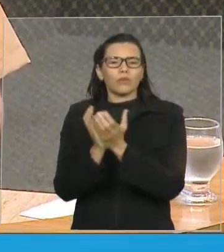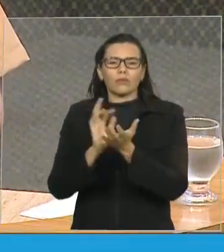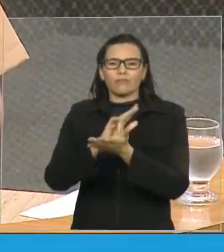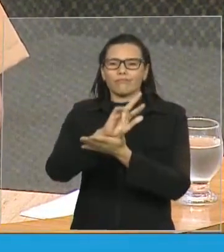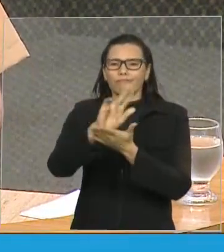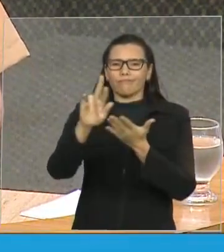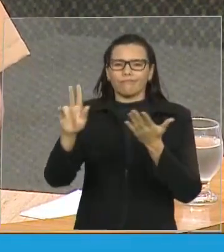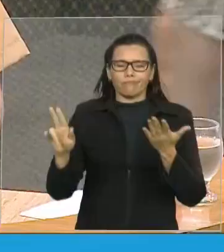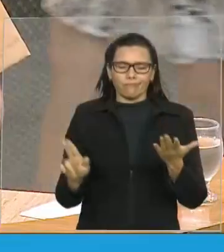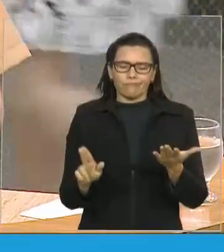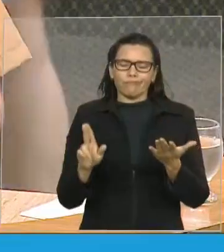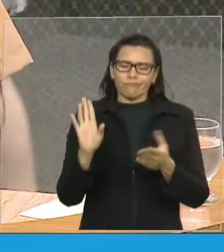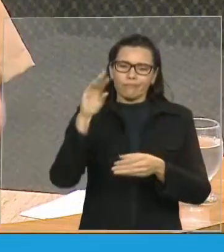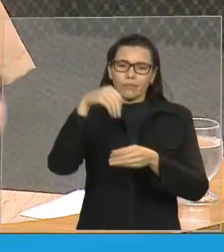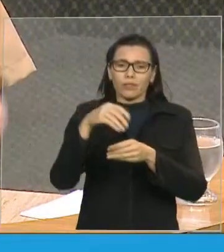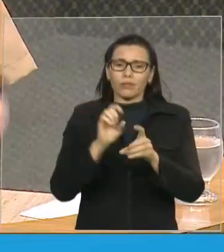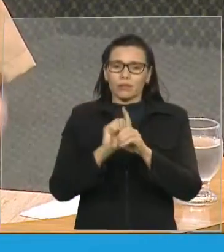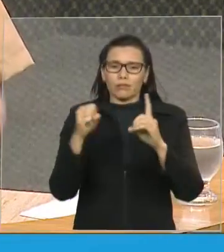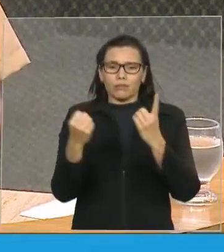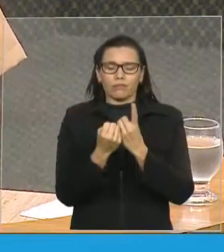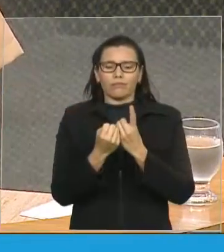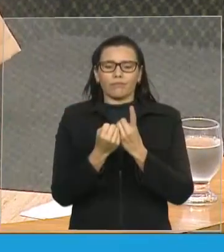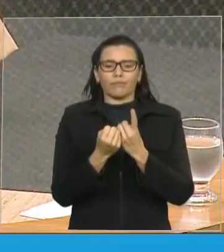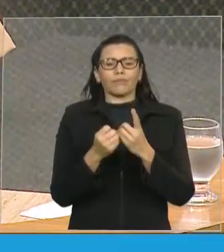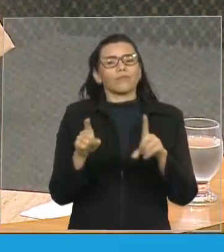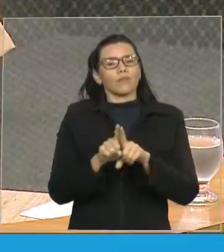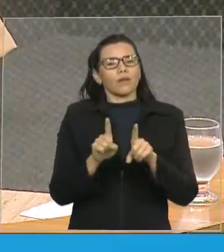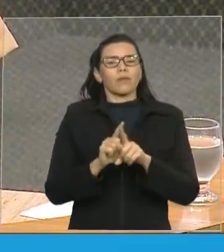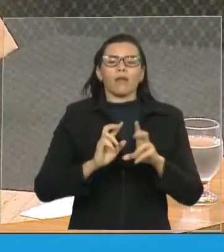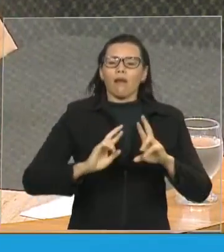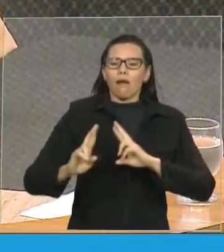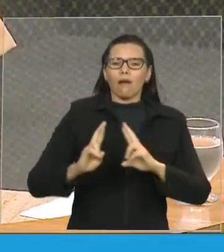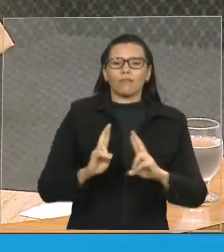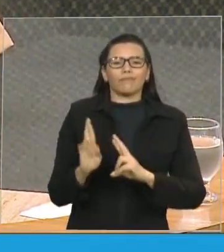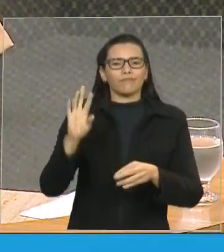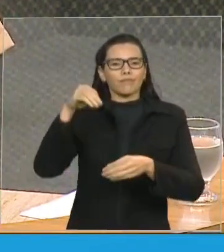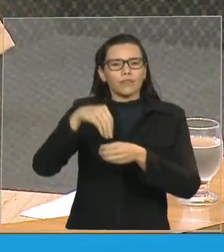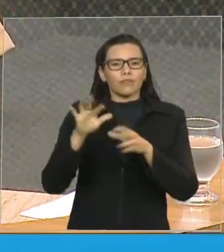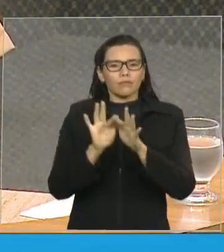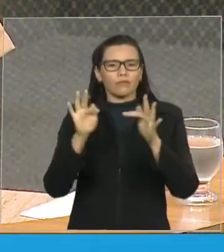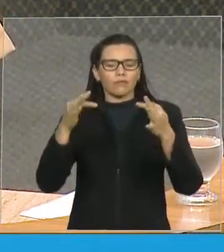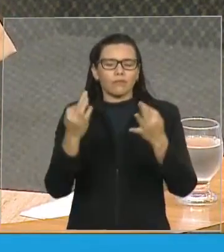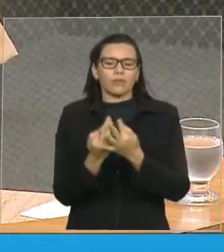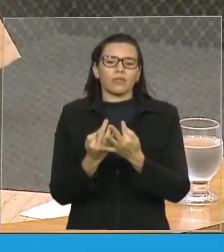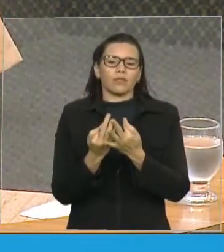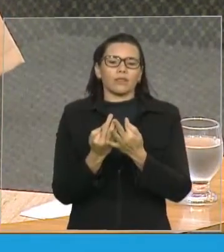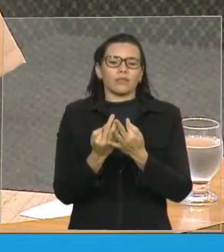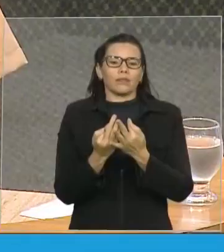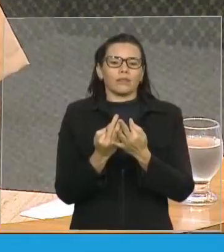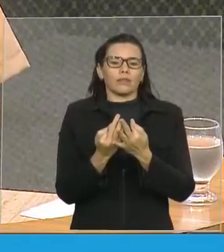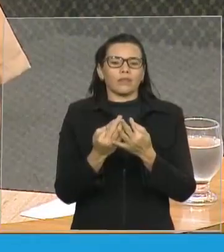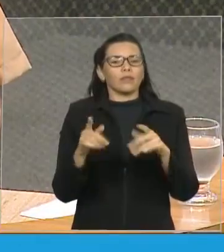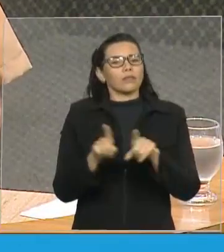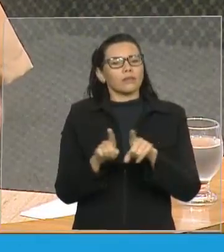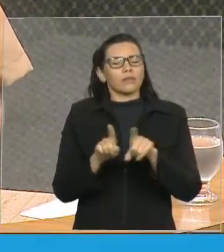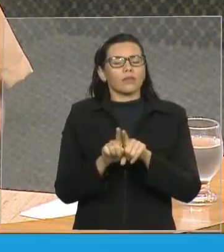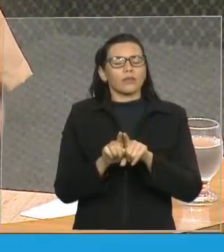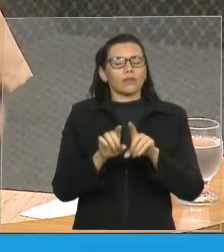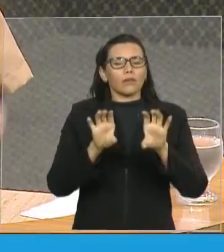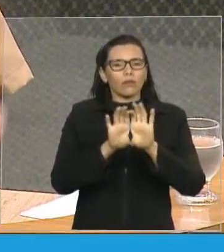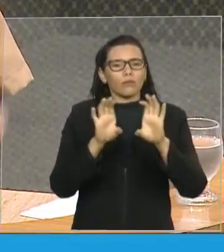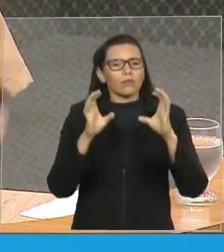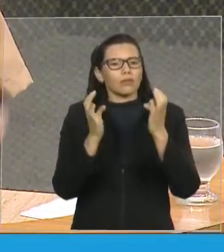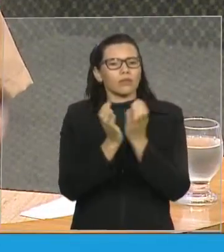bem como o relacionamento de pessoas, de famílias, de organismos intermédios e comunidades políticas com